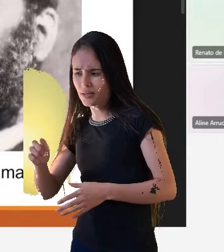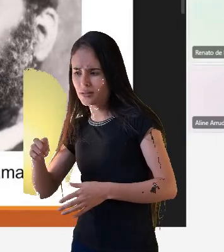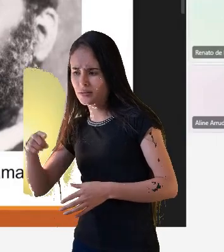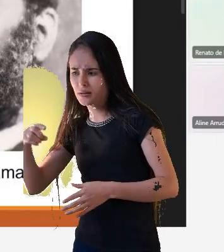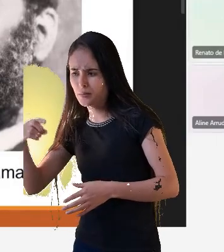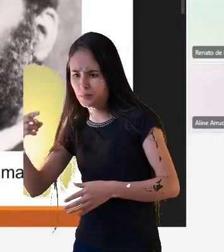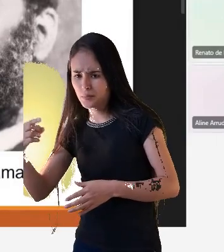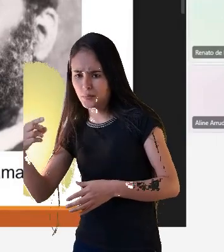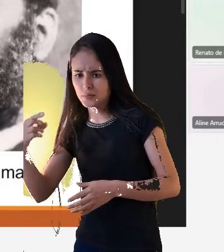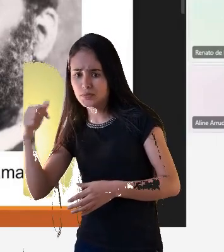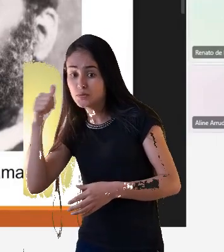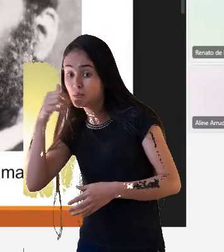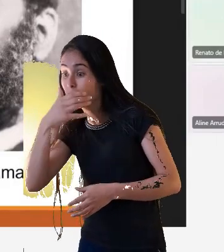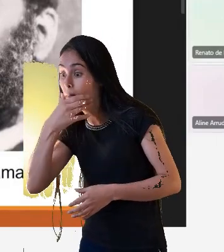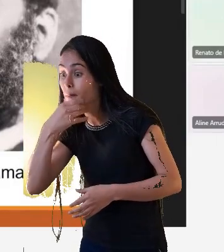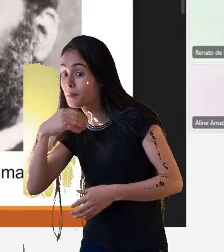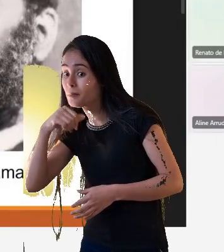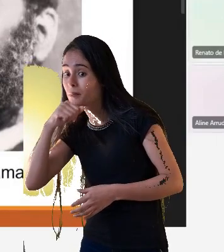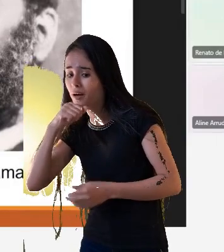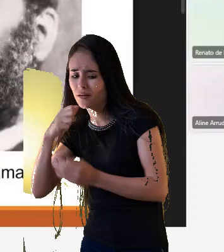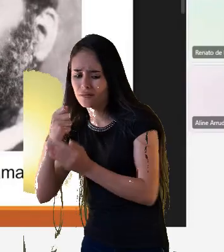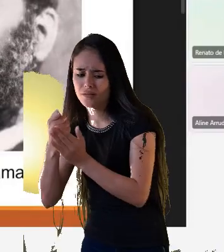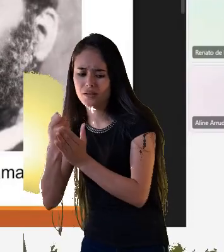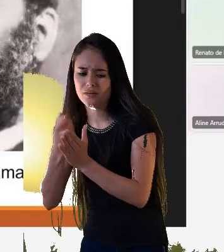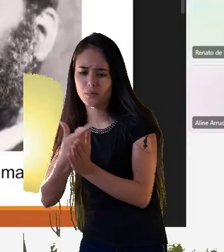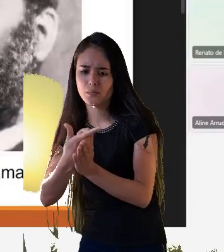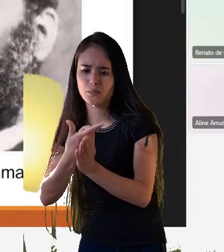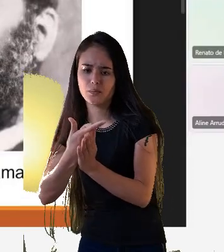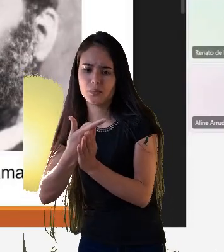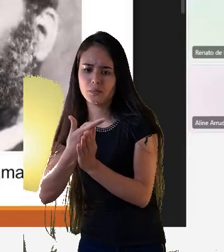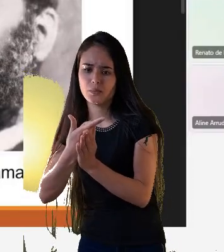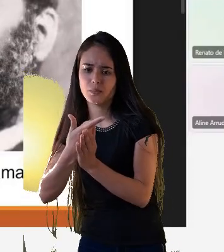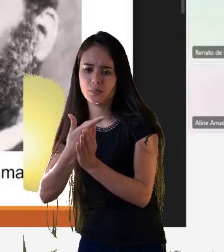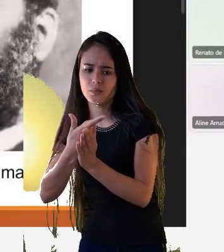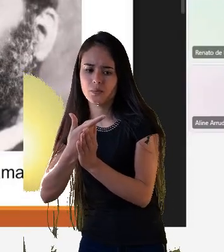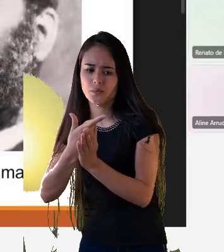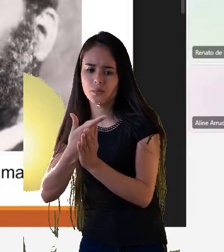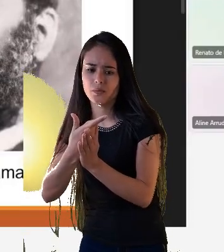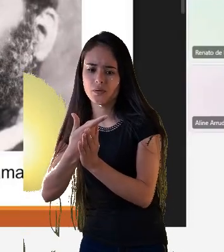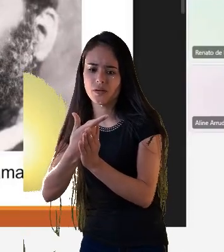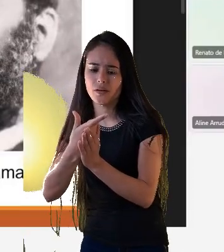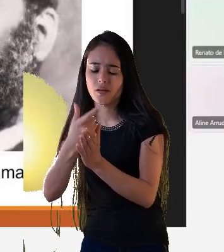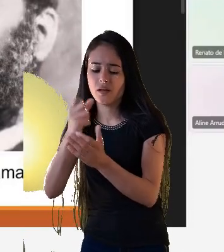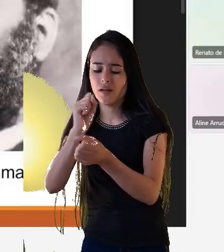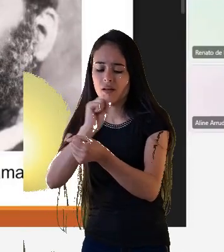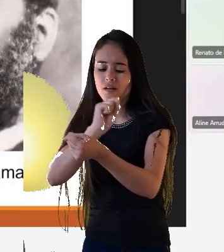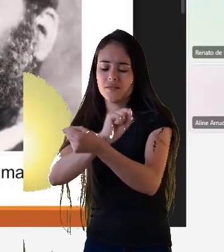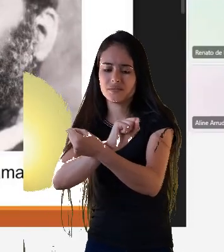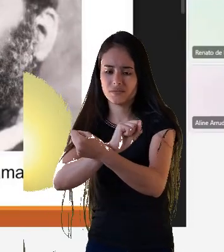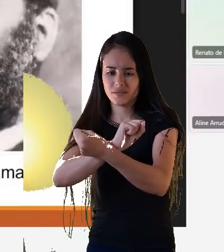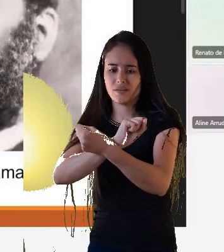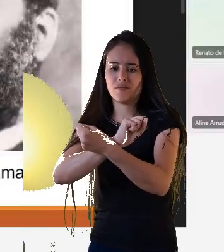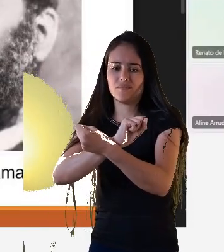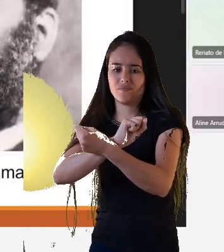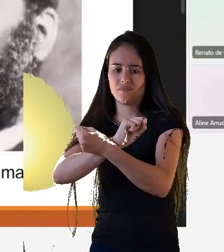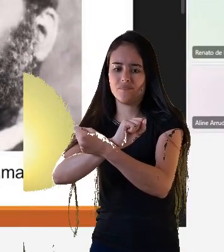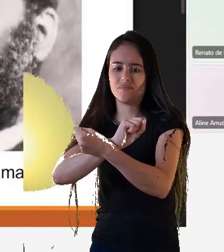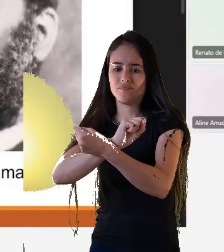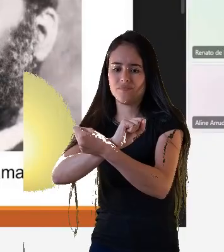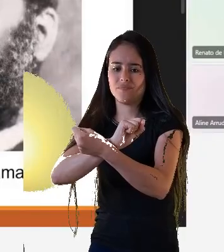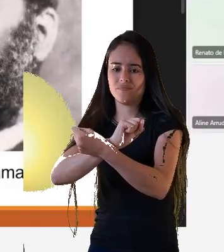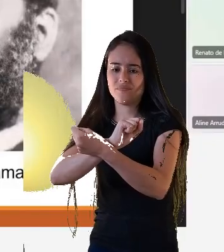livre, mas com 10 anos ele foi vendido como escravizado pelo próprio pai,